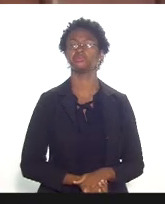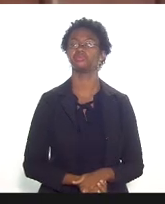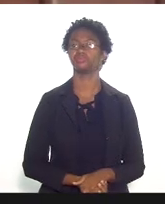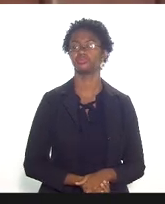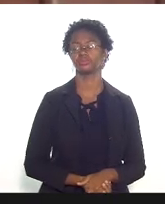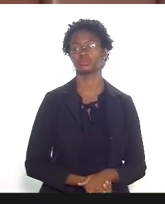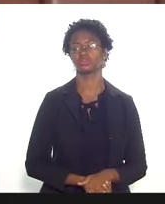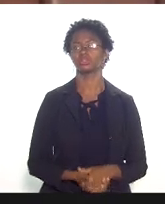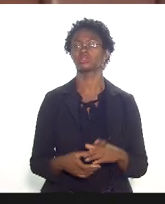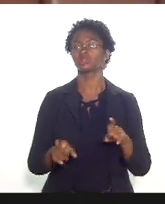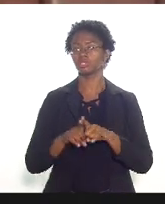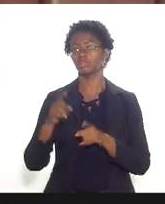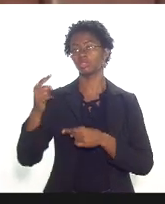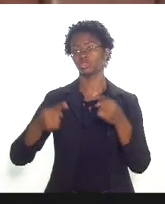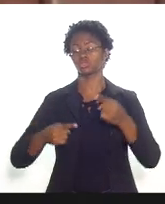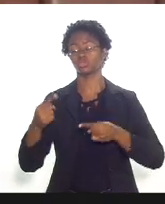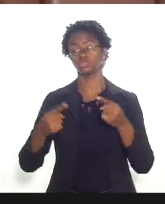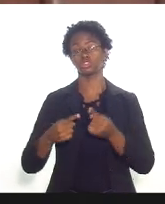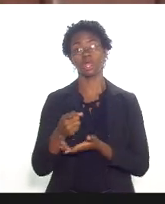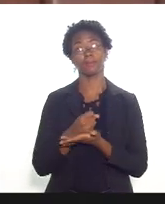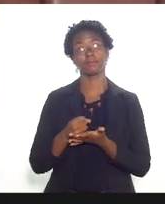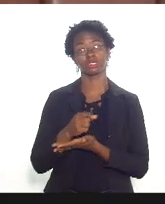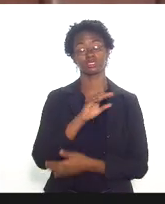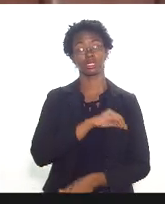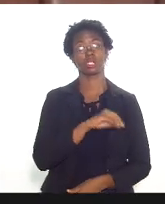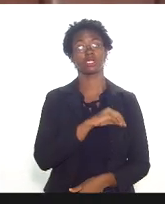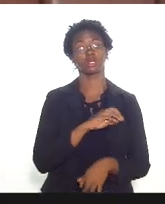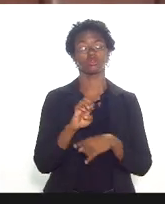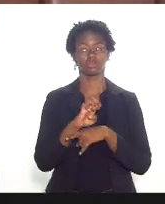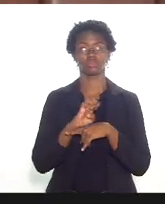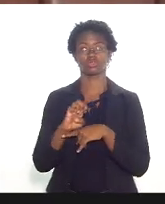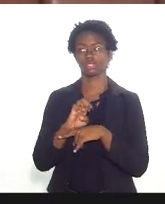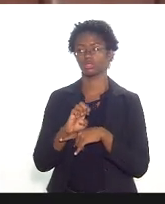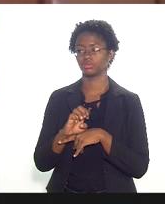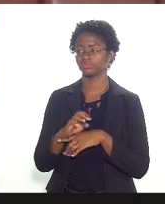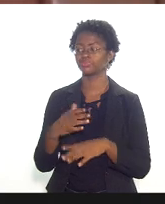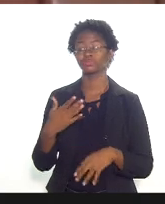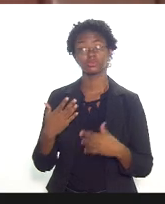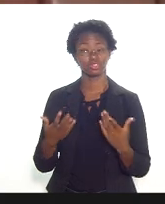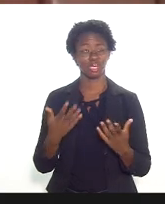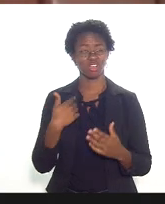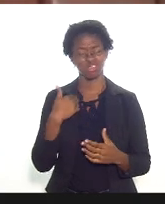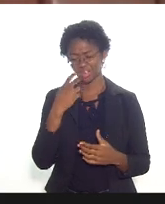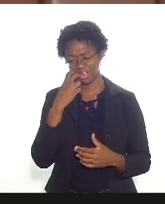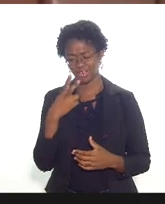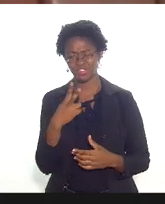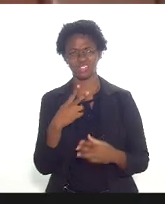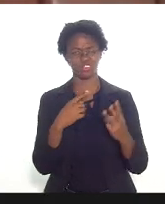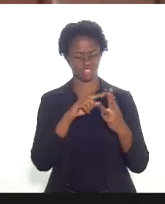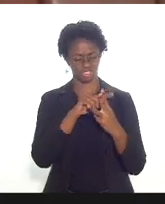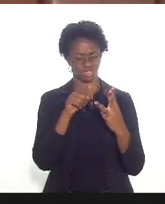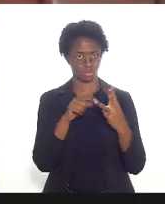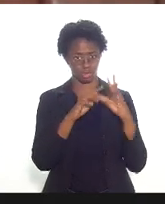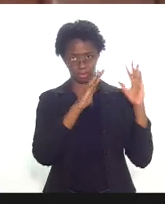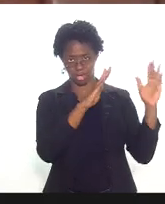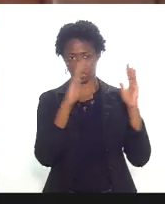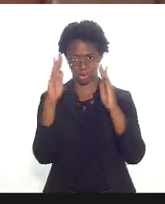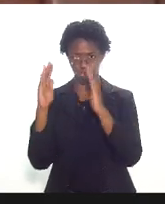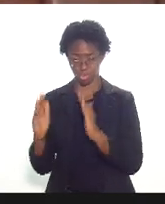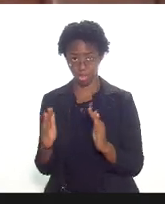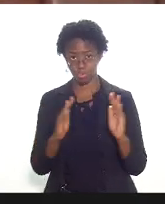piso salarial estadual. Eu vejo que tem três proposições nos três blocos